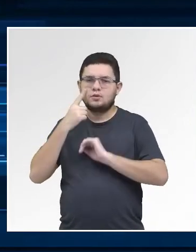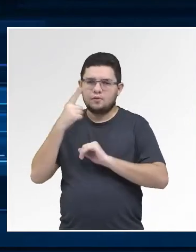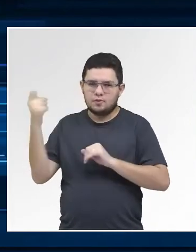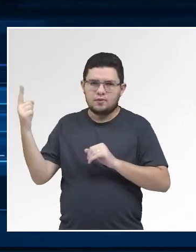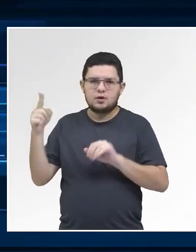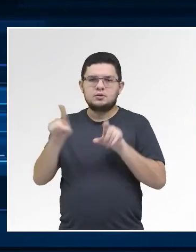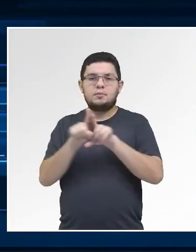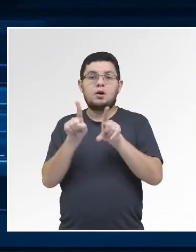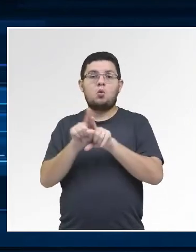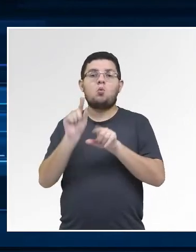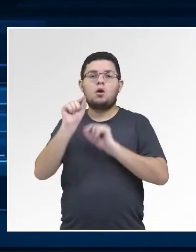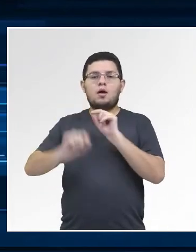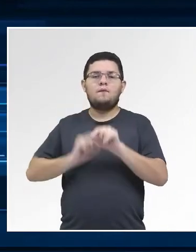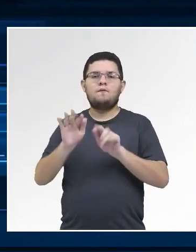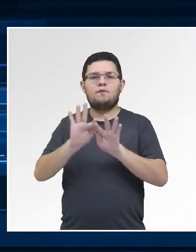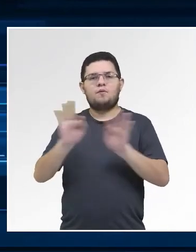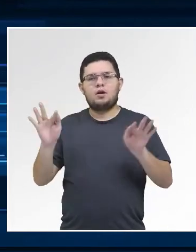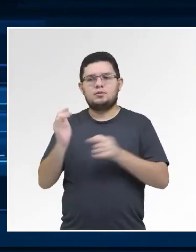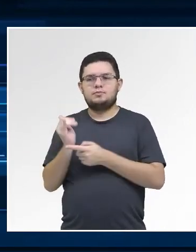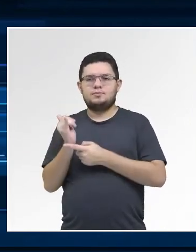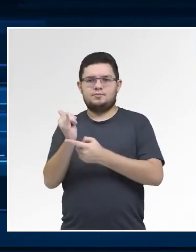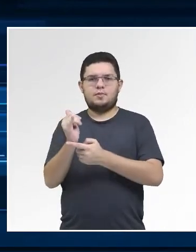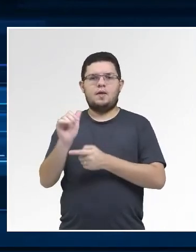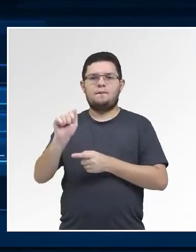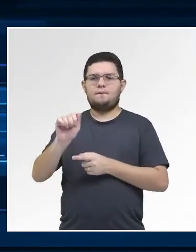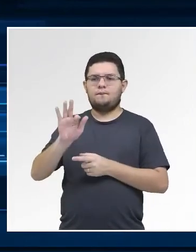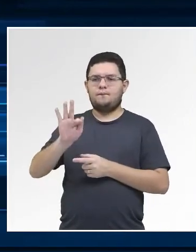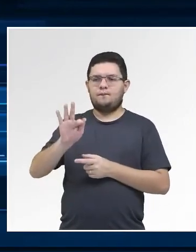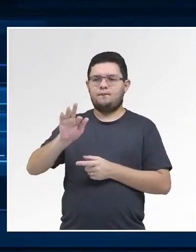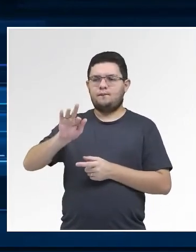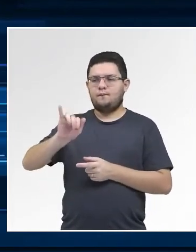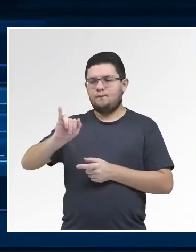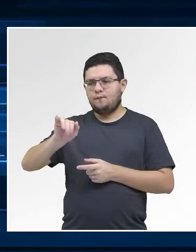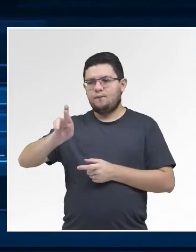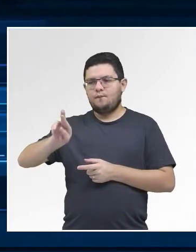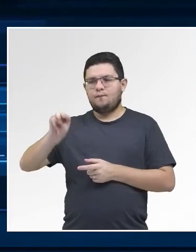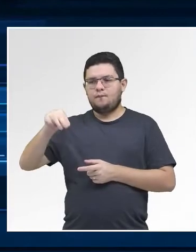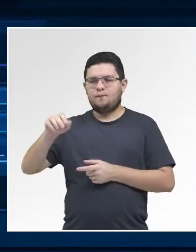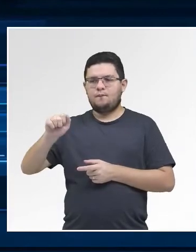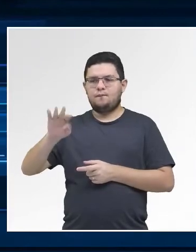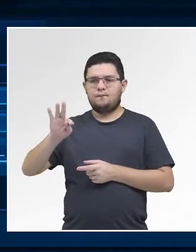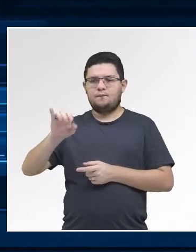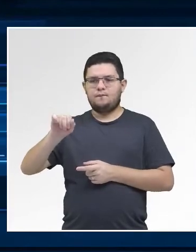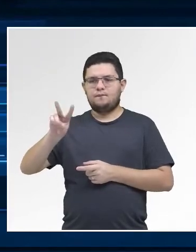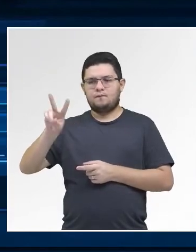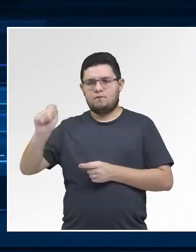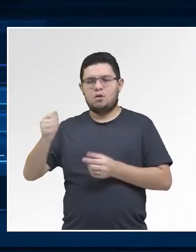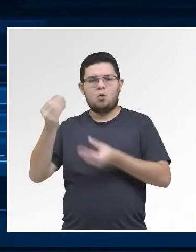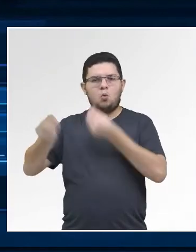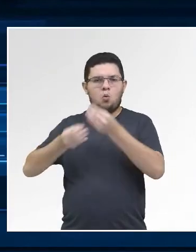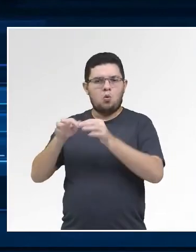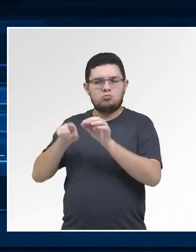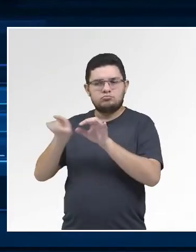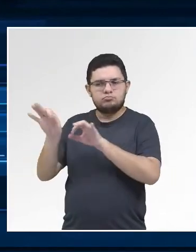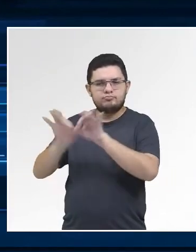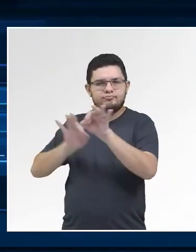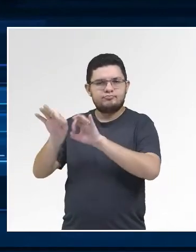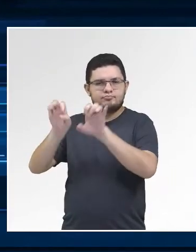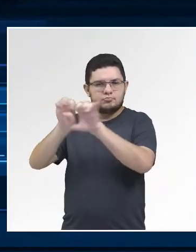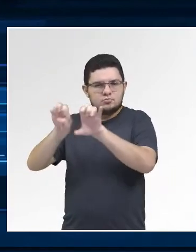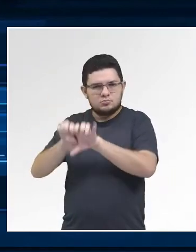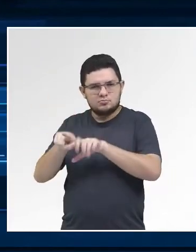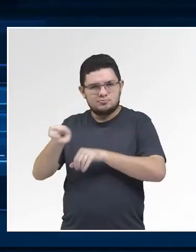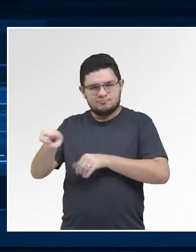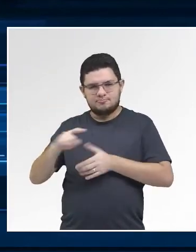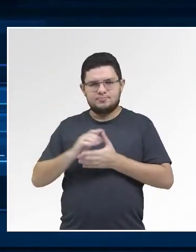perfect anteriormente com as expressões already e just, e hoje nós vamos aprender a formar as frases na afirmativa. Vamos lá.